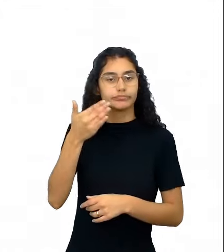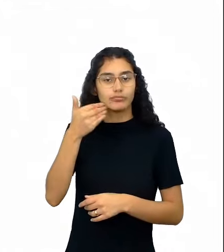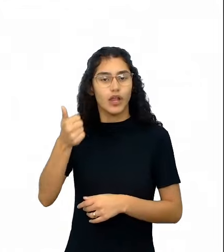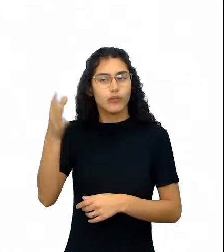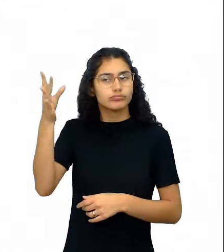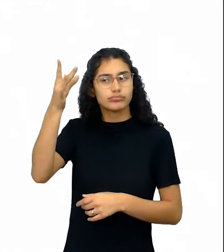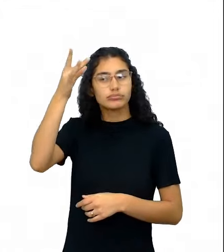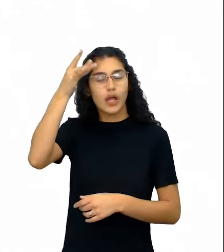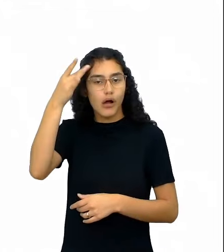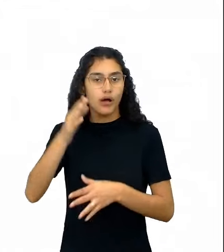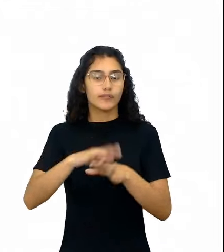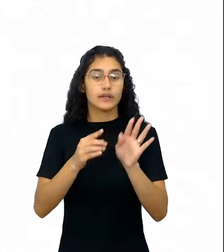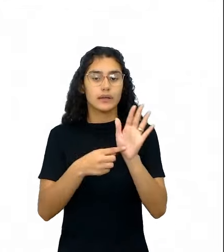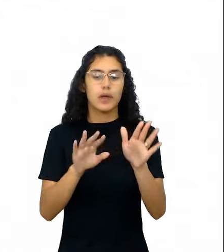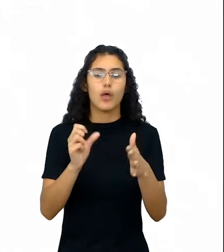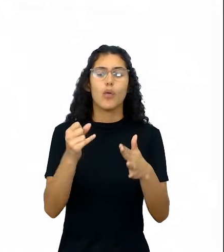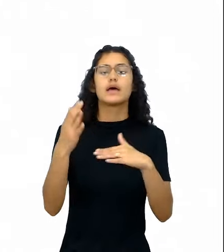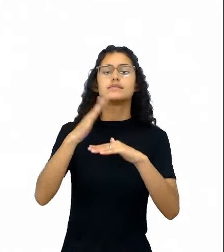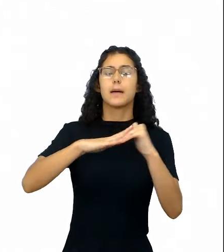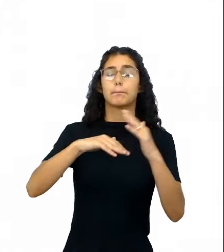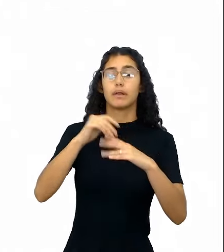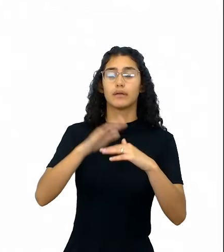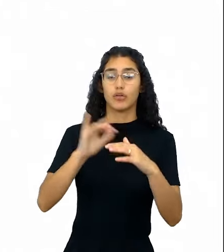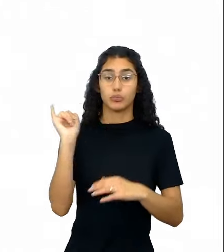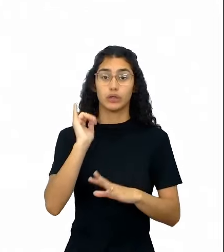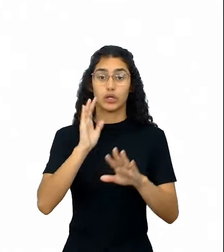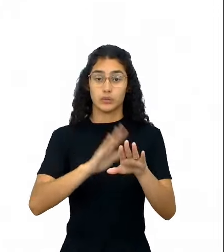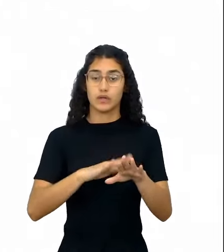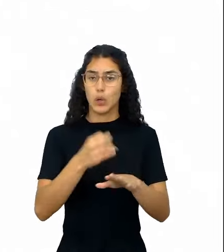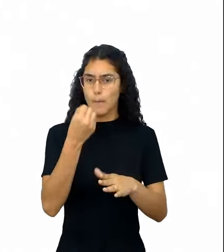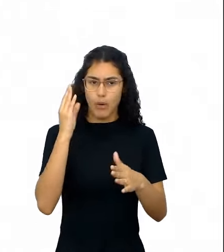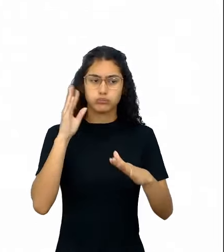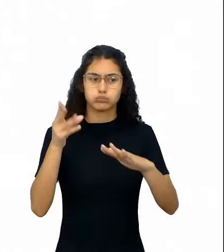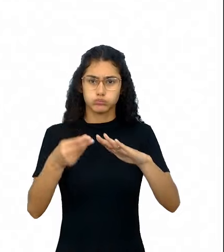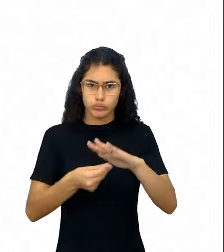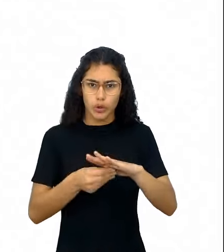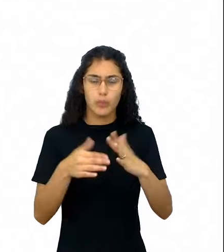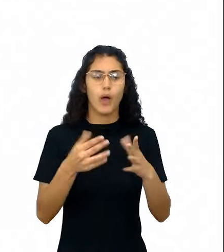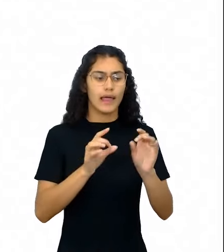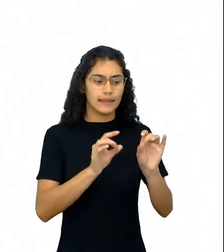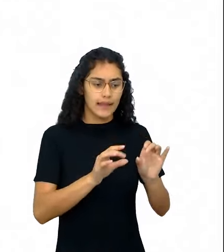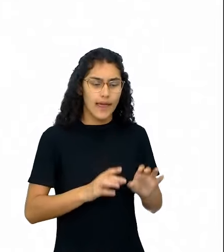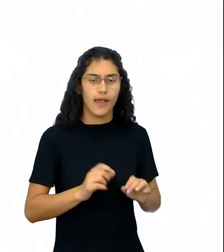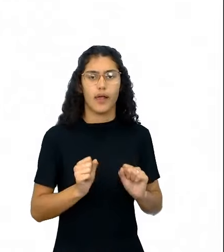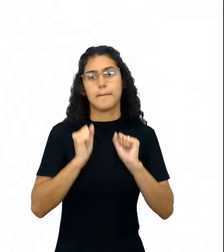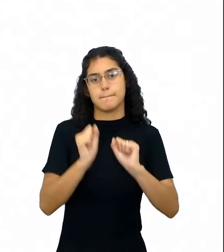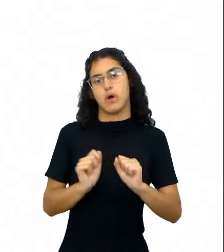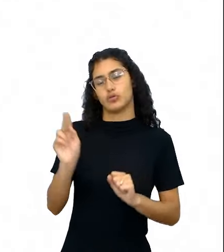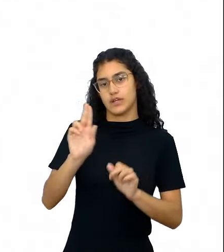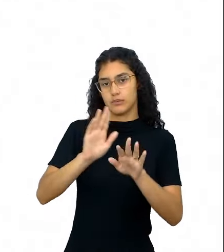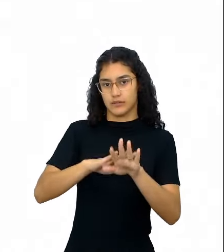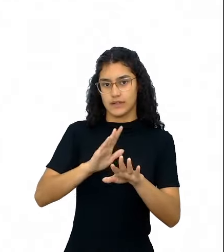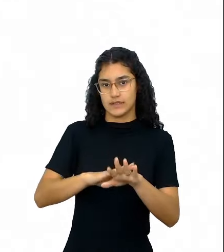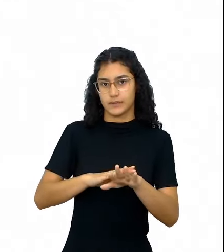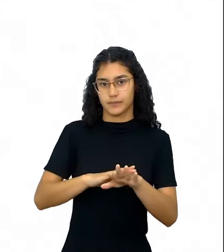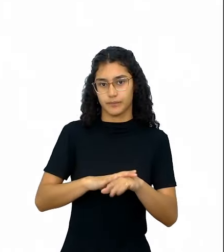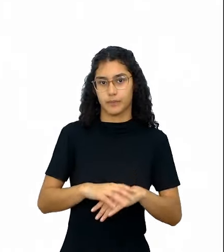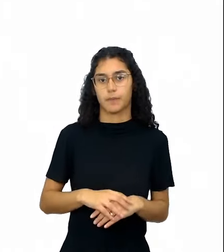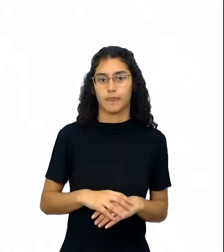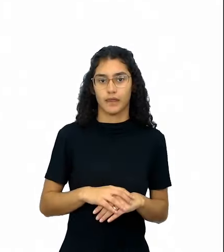passando também quais são as habilidades necessárias para se fazer um bom resumo, quais são as técnicas do bom resumo, e saber também